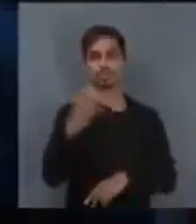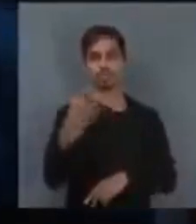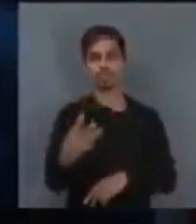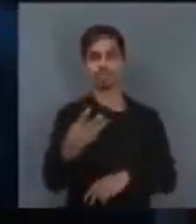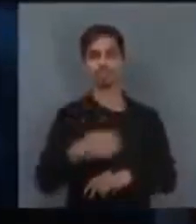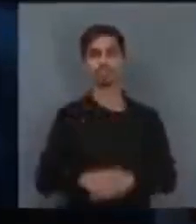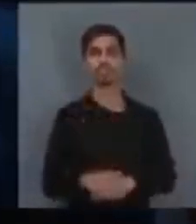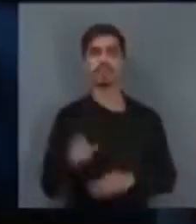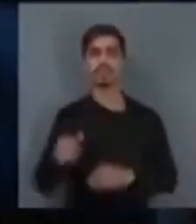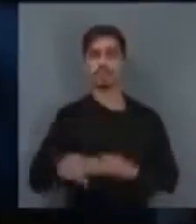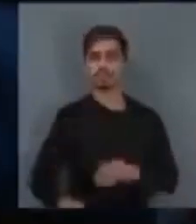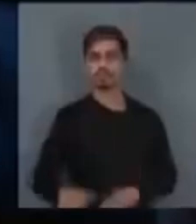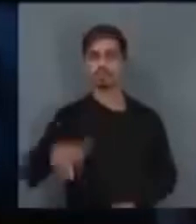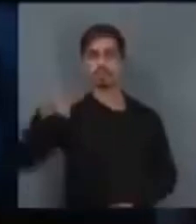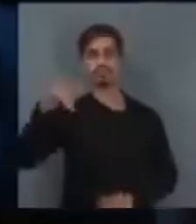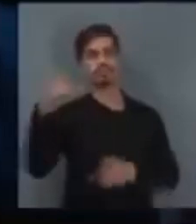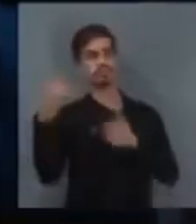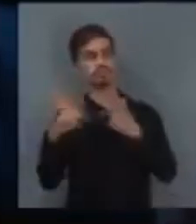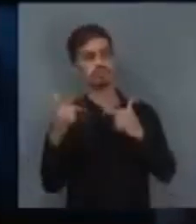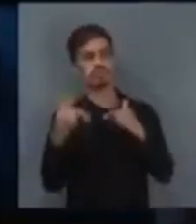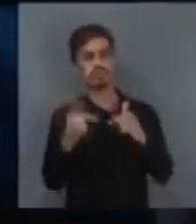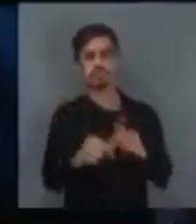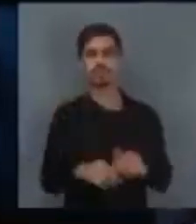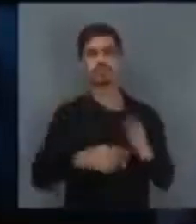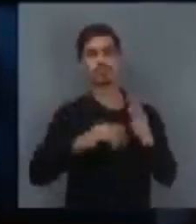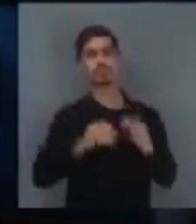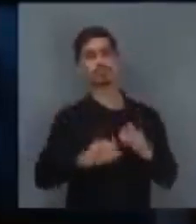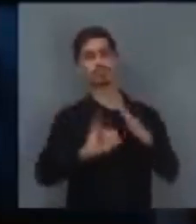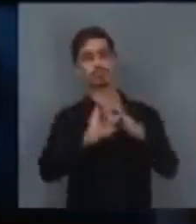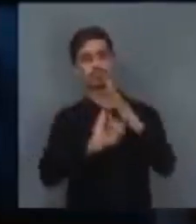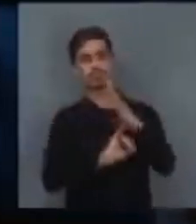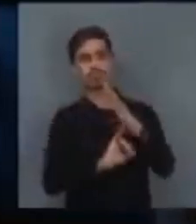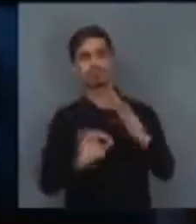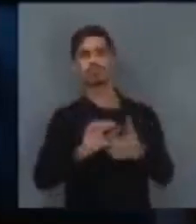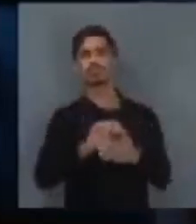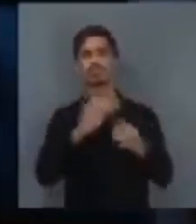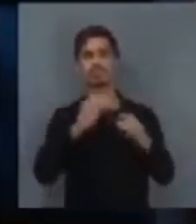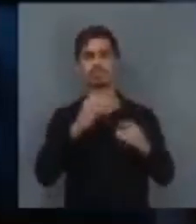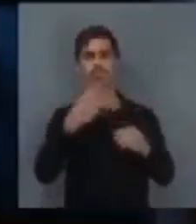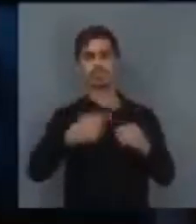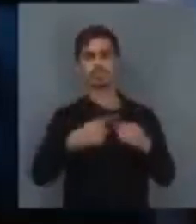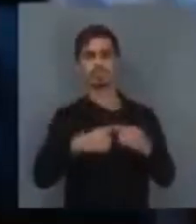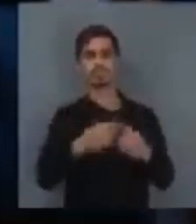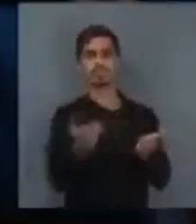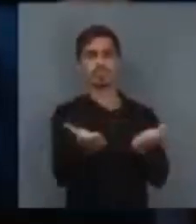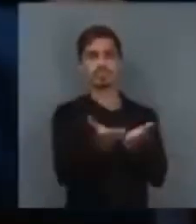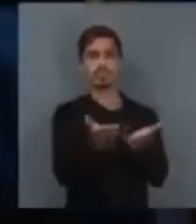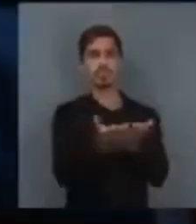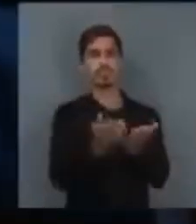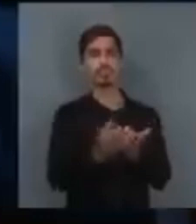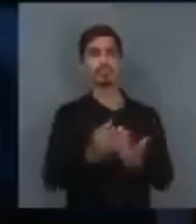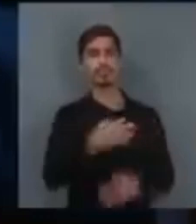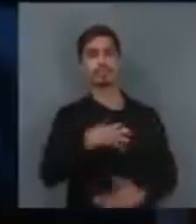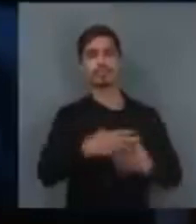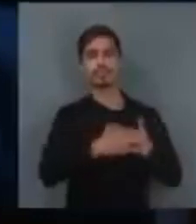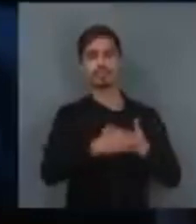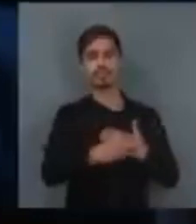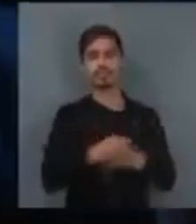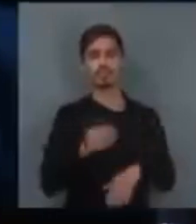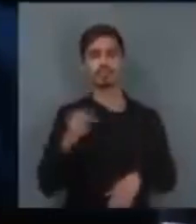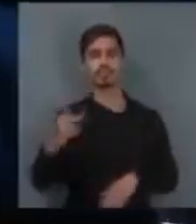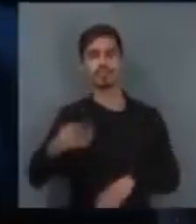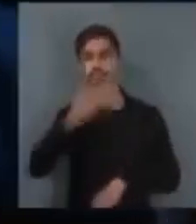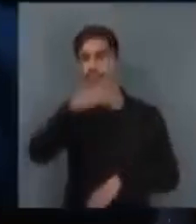Cresceu convivendo com os trabalhos da instituição Cidade Evangélica dos Órfãos, fundada por seu pai